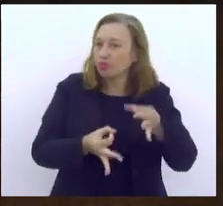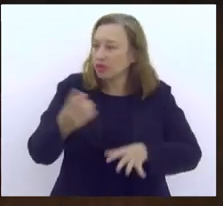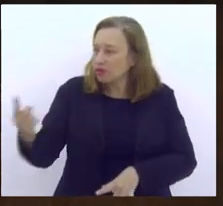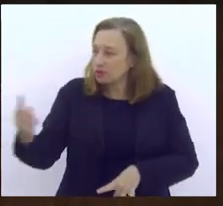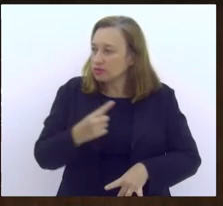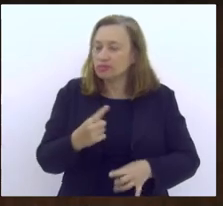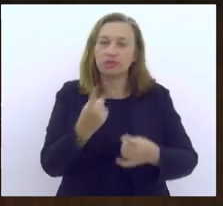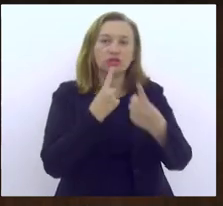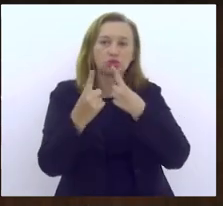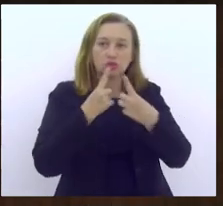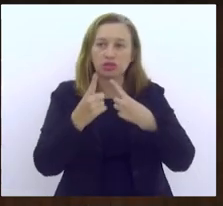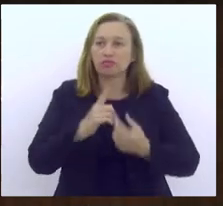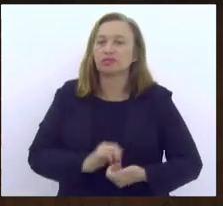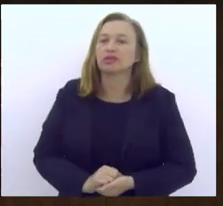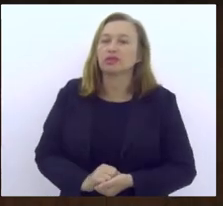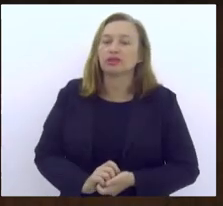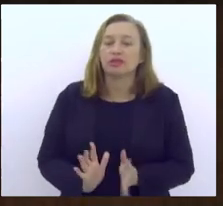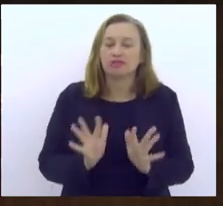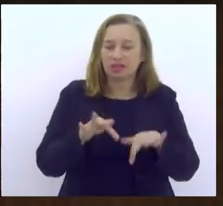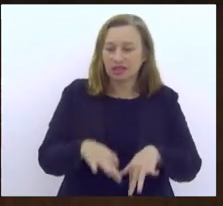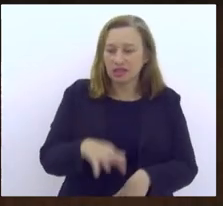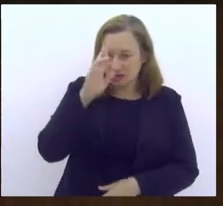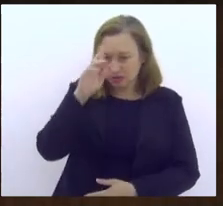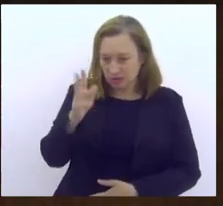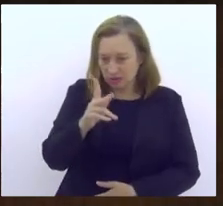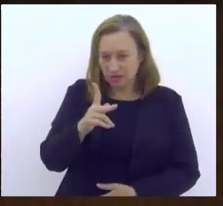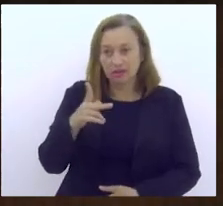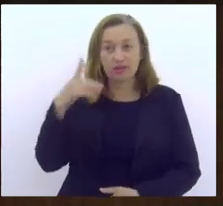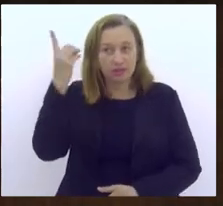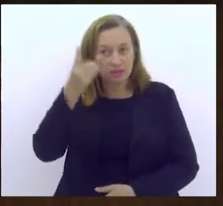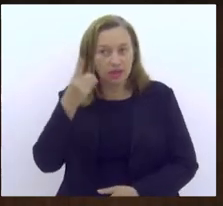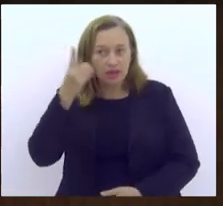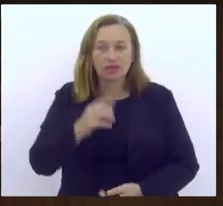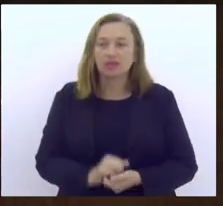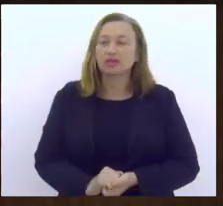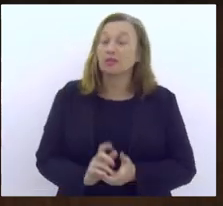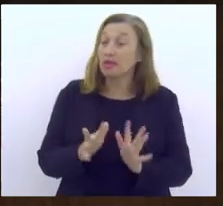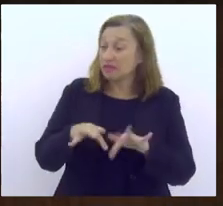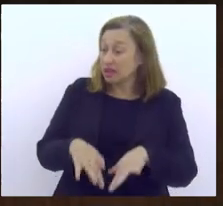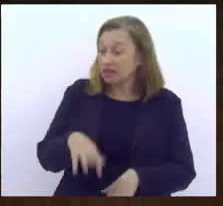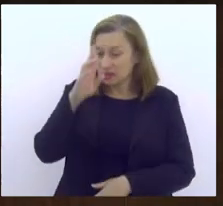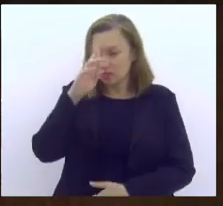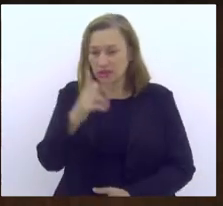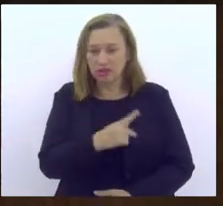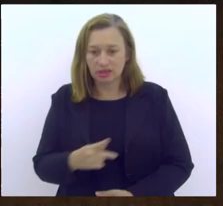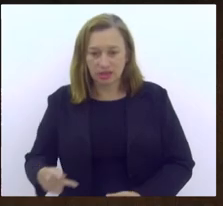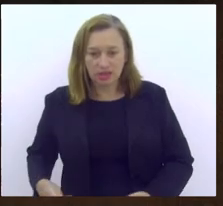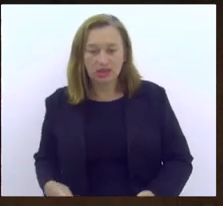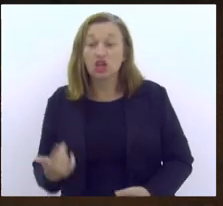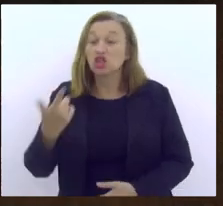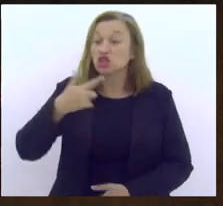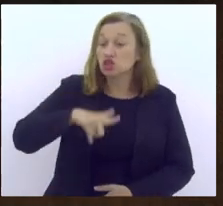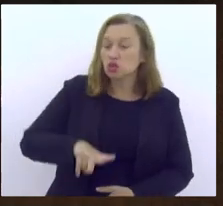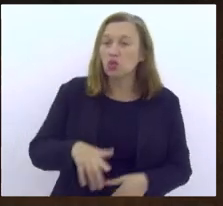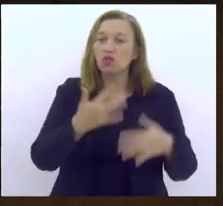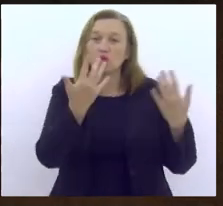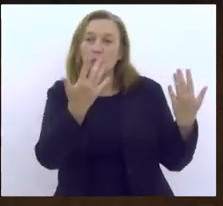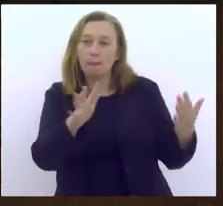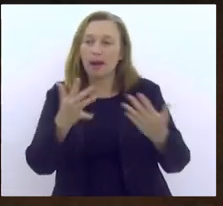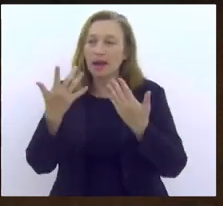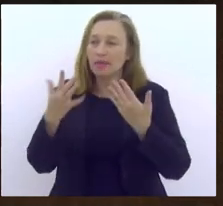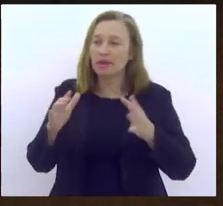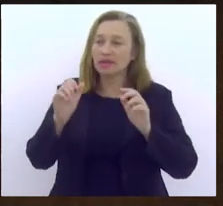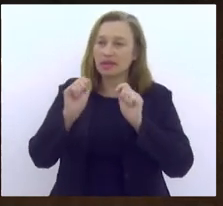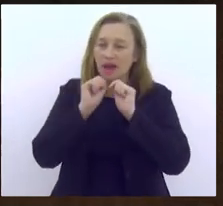essa discussão. Para concluir, por favor, deputado. Então, presidente, para finalizar, mais uma vez eu quero parabenizar a